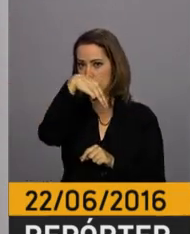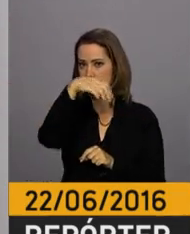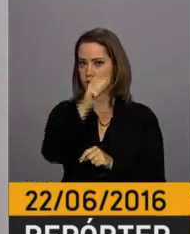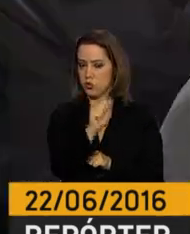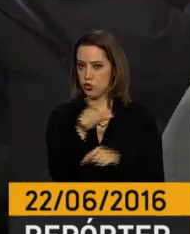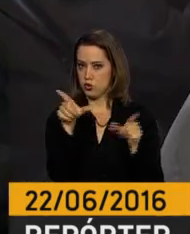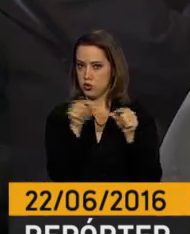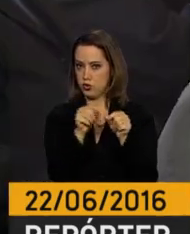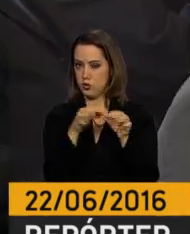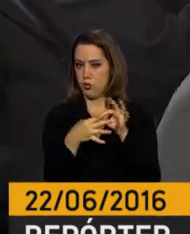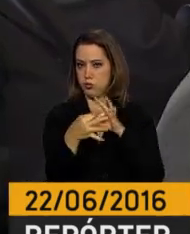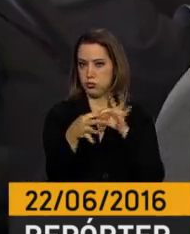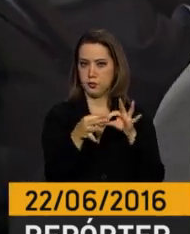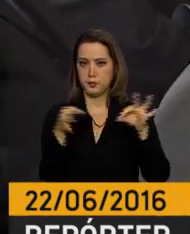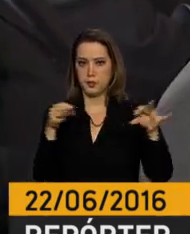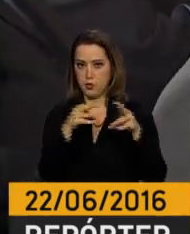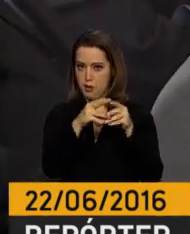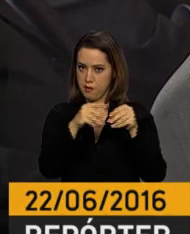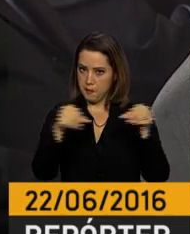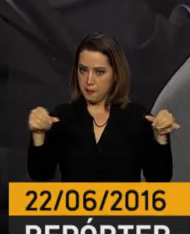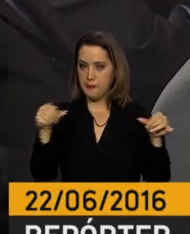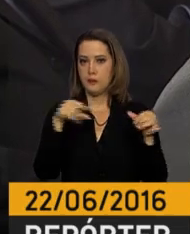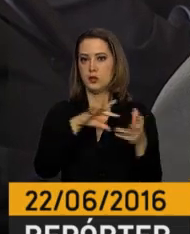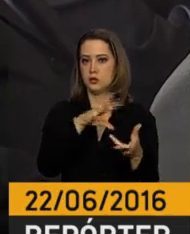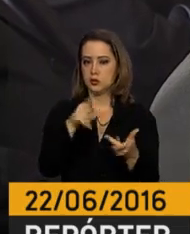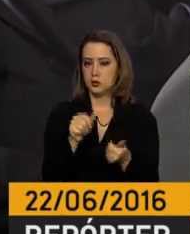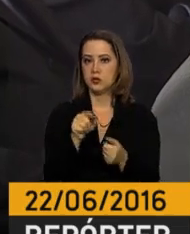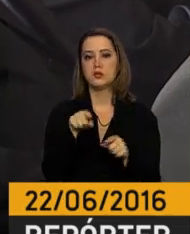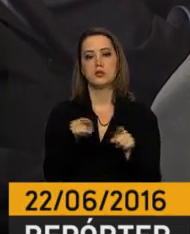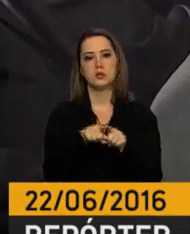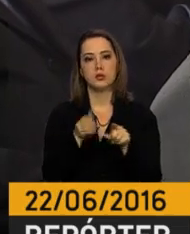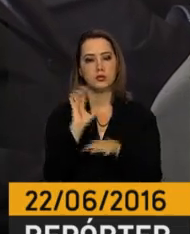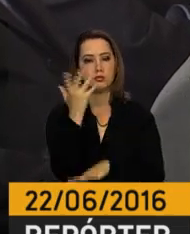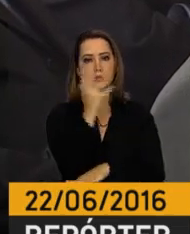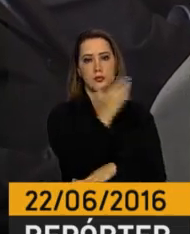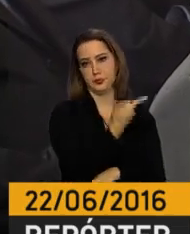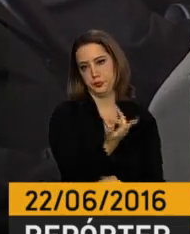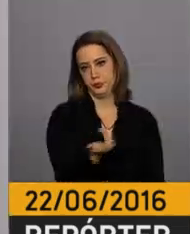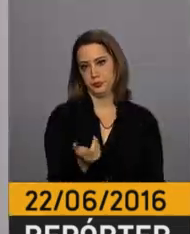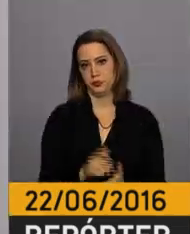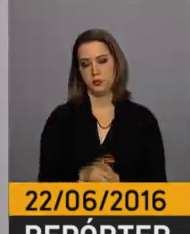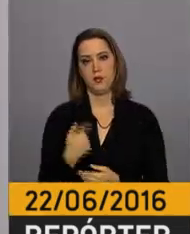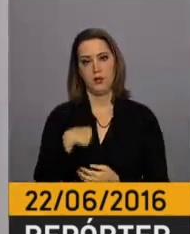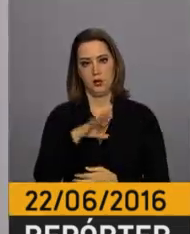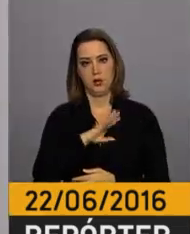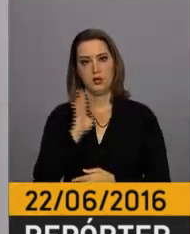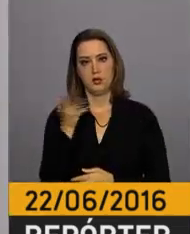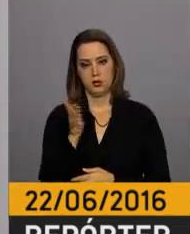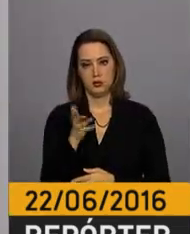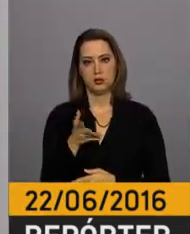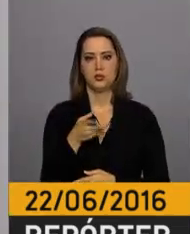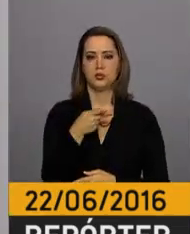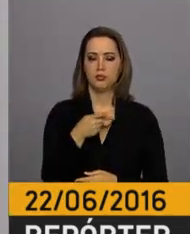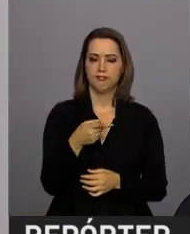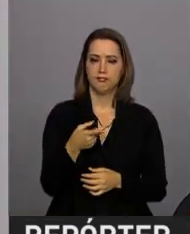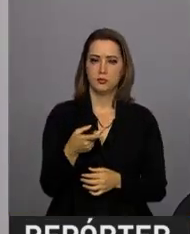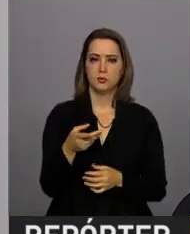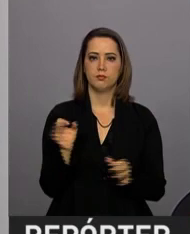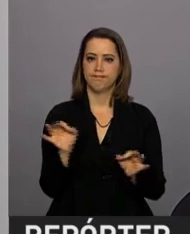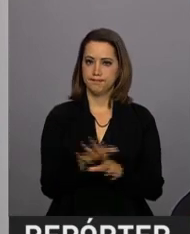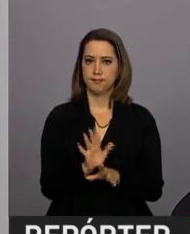nós já podemos pensar lóes também sobre sobre esse assunto para encerrar já me alongo demais com mil perdões Presidente